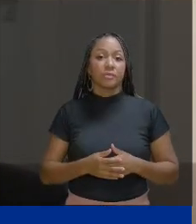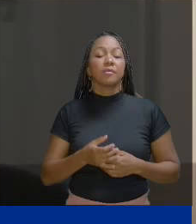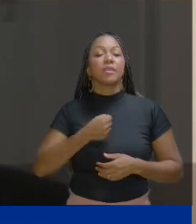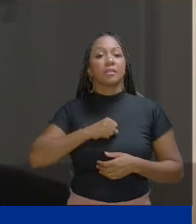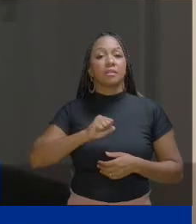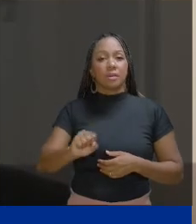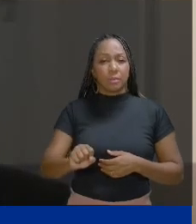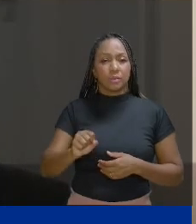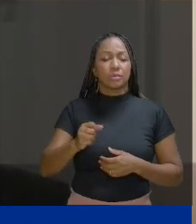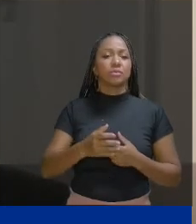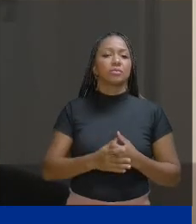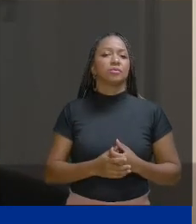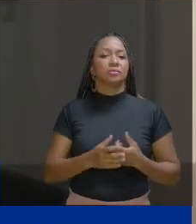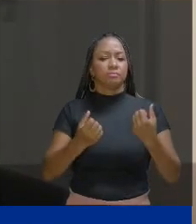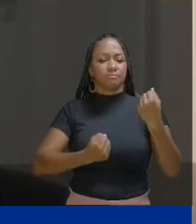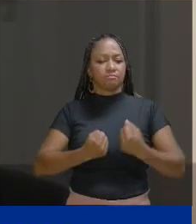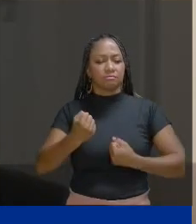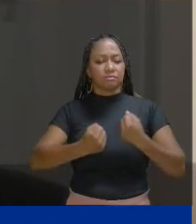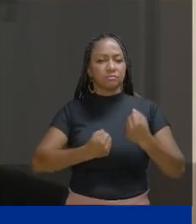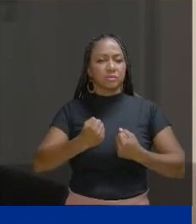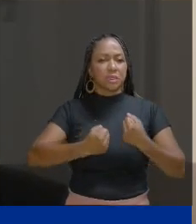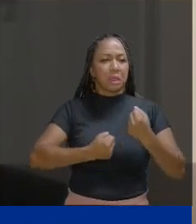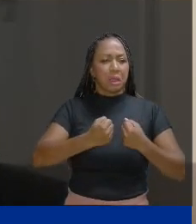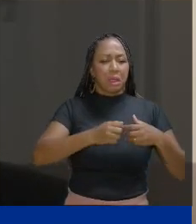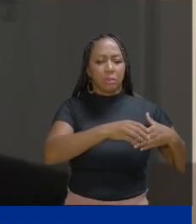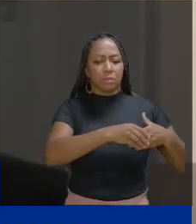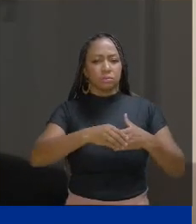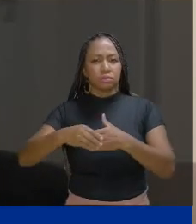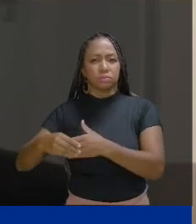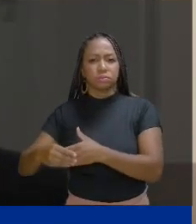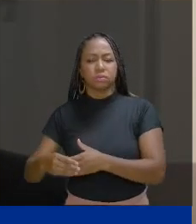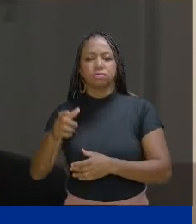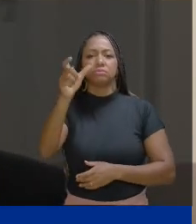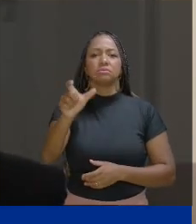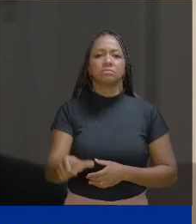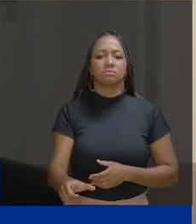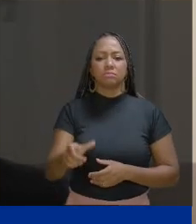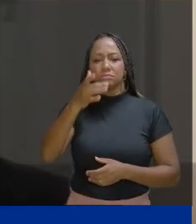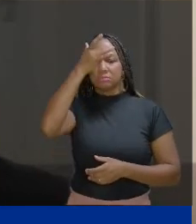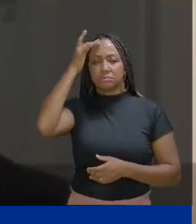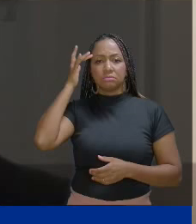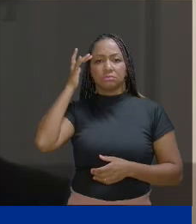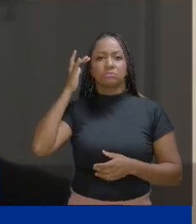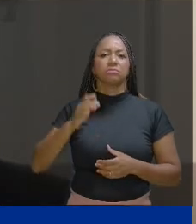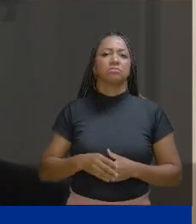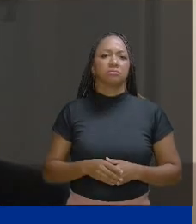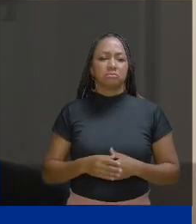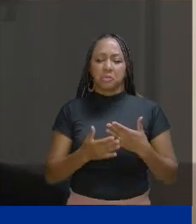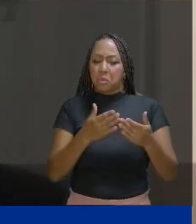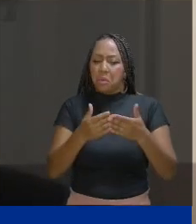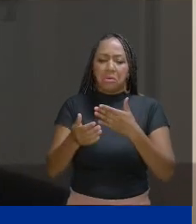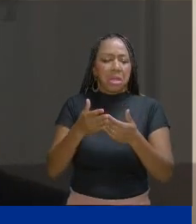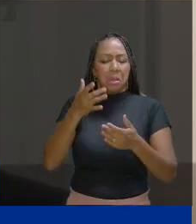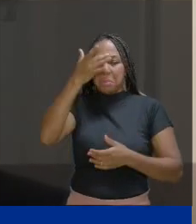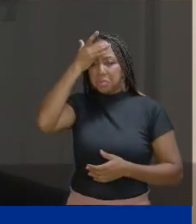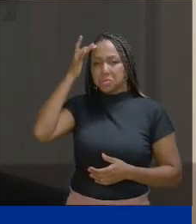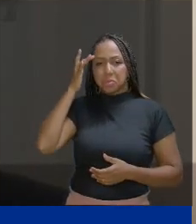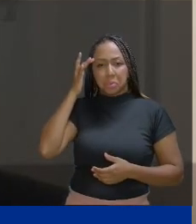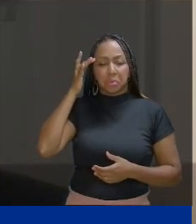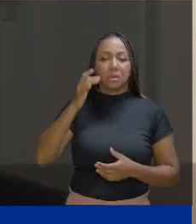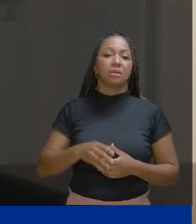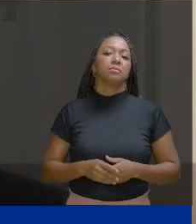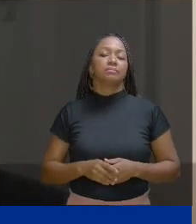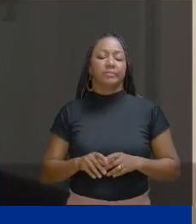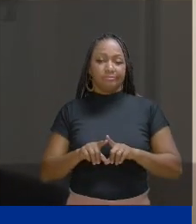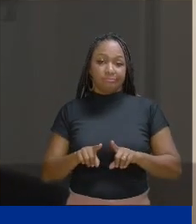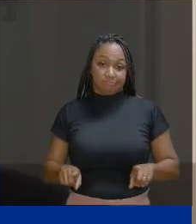que foram transportados eleitores e não pessoas, sejam elas quem fossem.